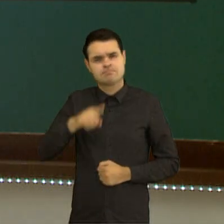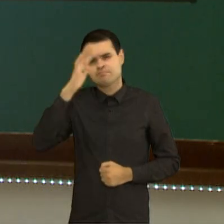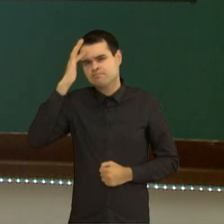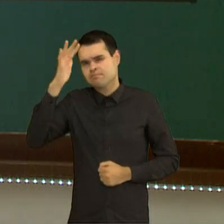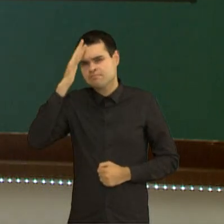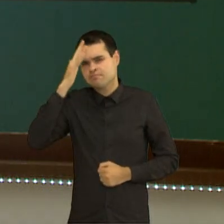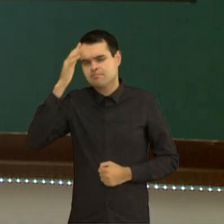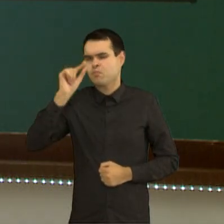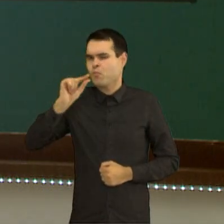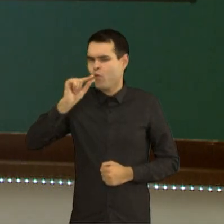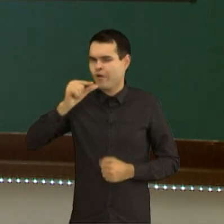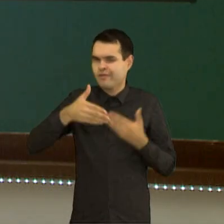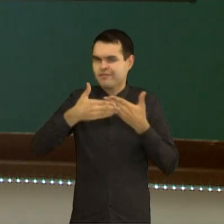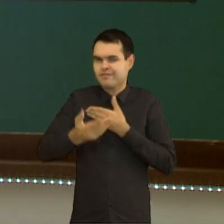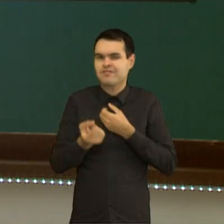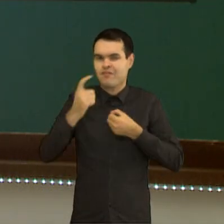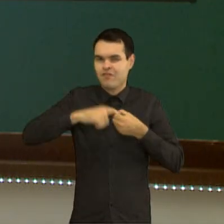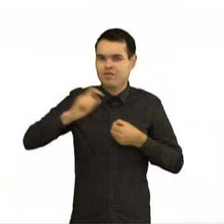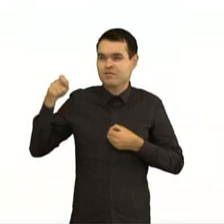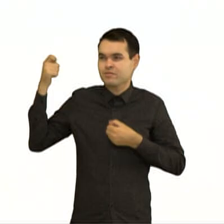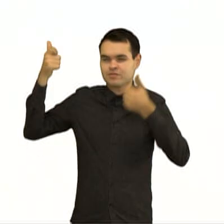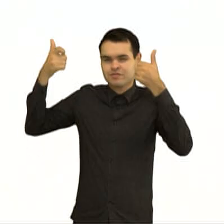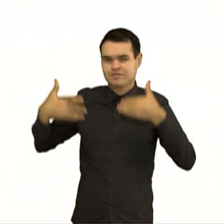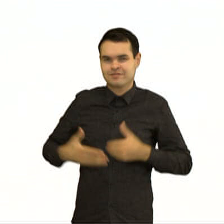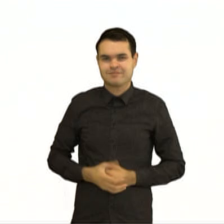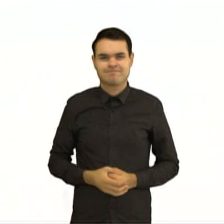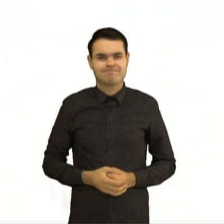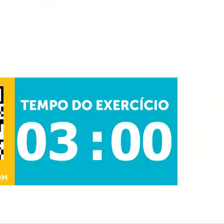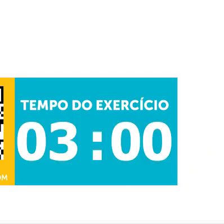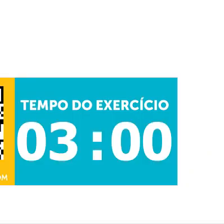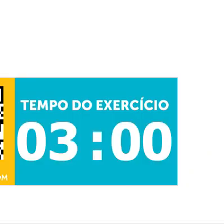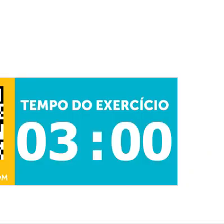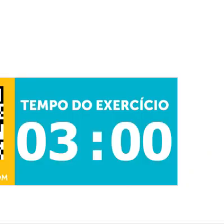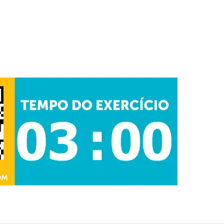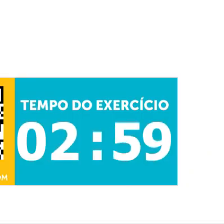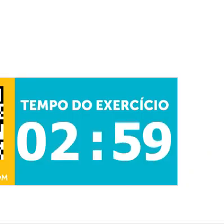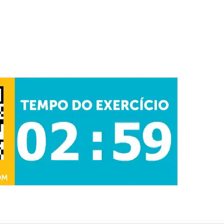refletida aí, pensa um pouquinho que eu volto já já comentando essa resposta.